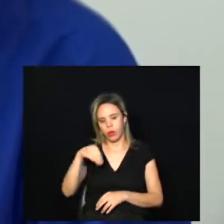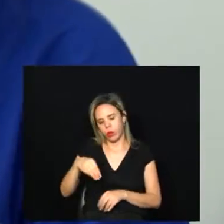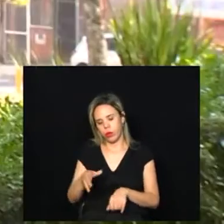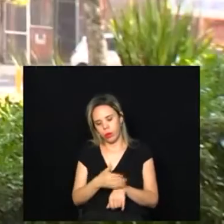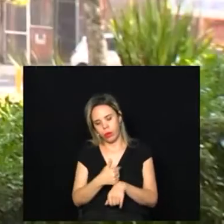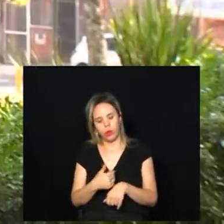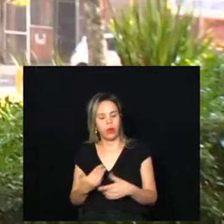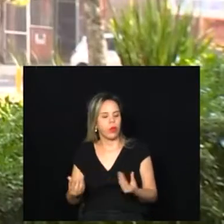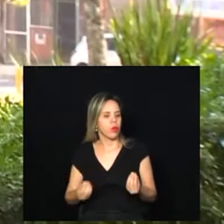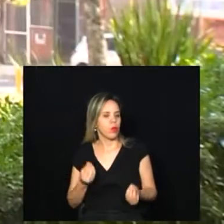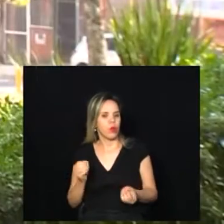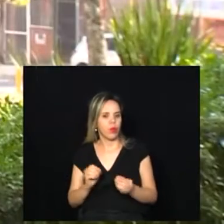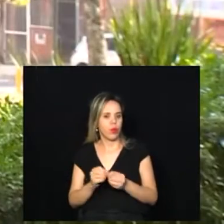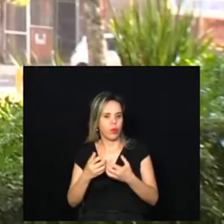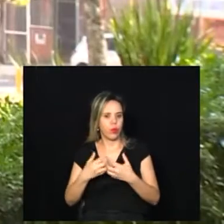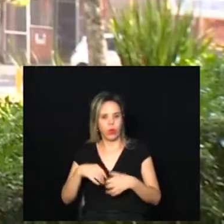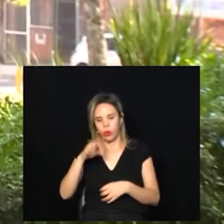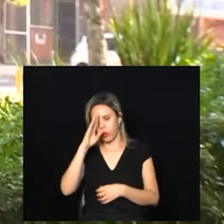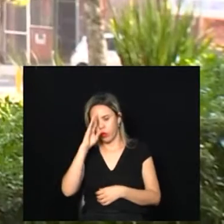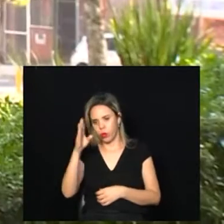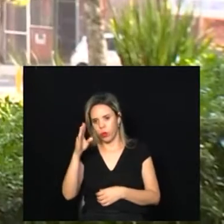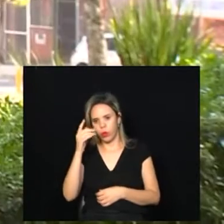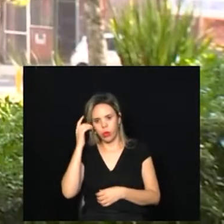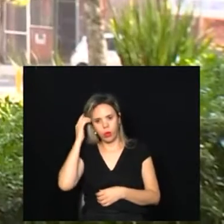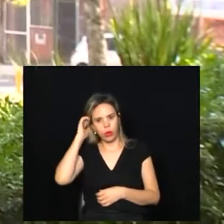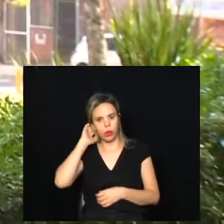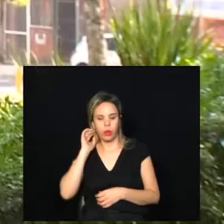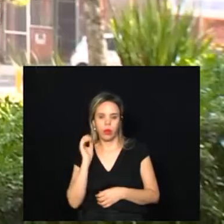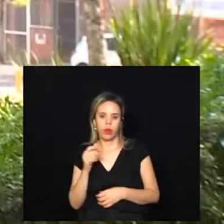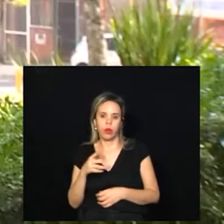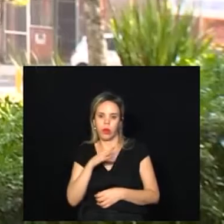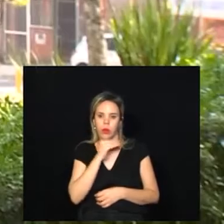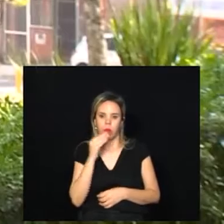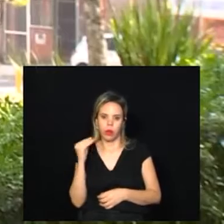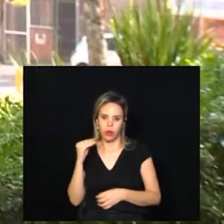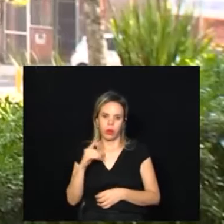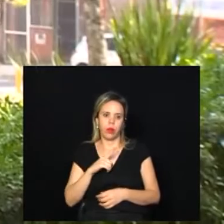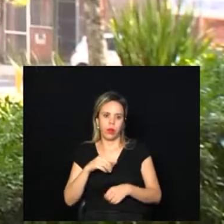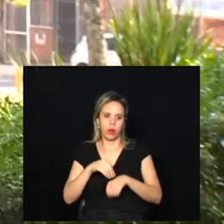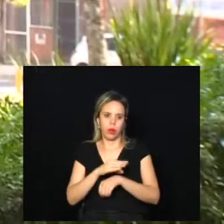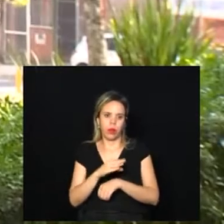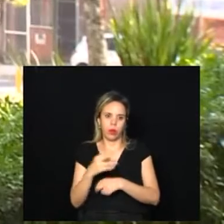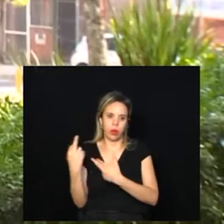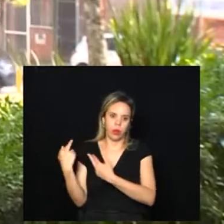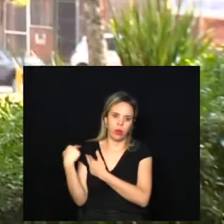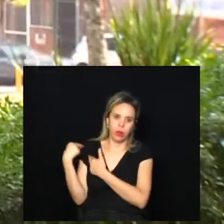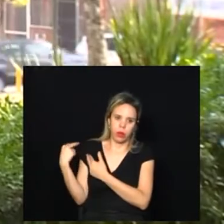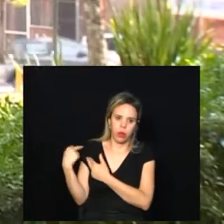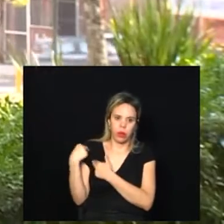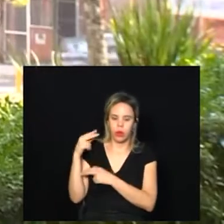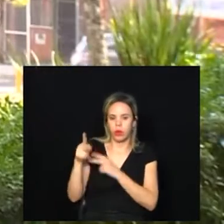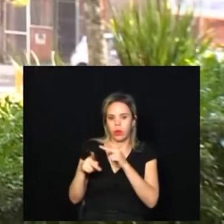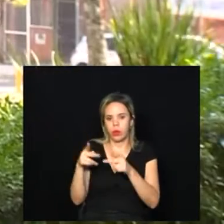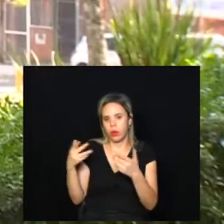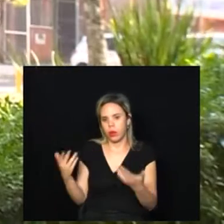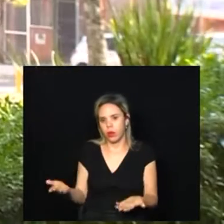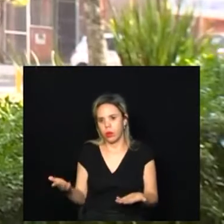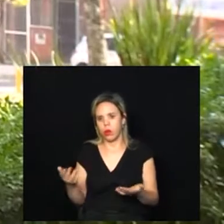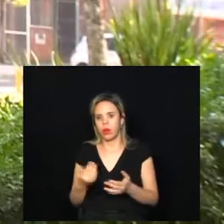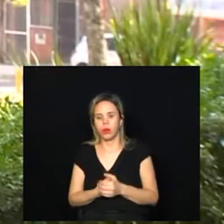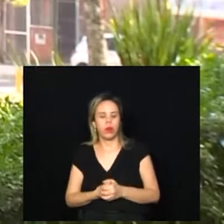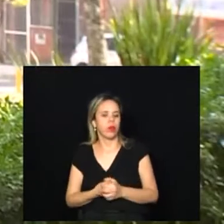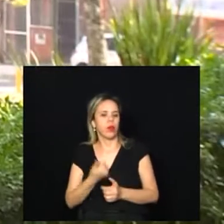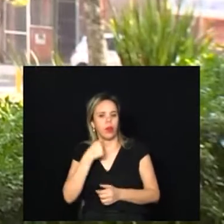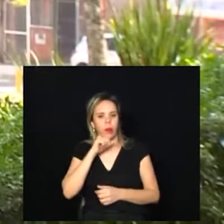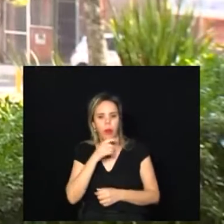antecedência. Como que funciona principalmente na questão dos adolescentes? Eles têm que trazer os responsáveis, a